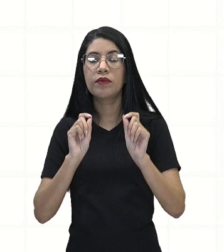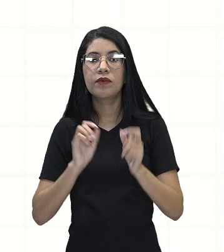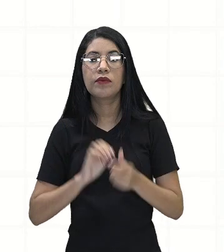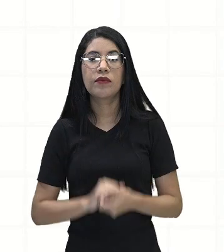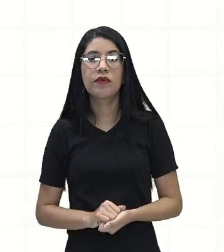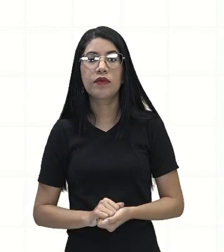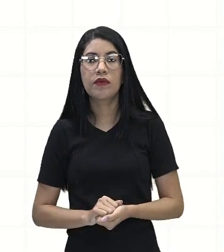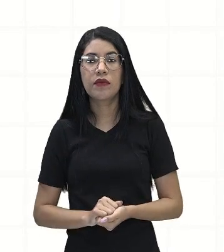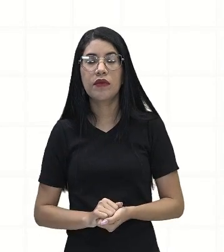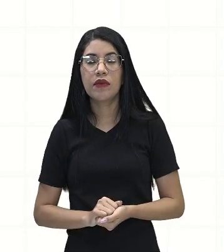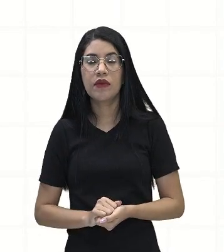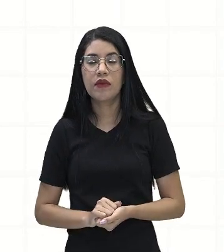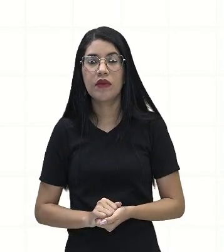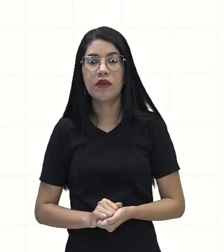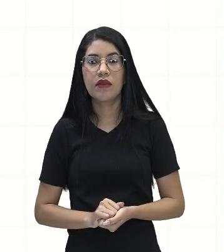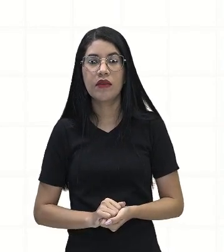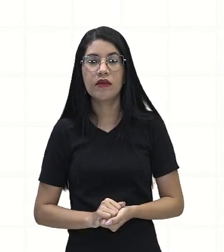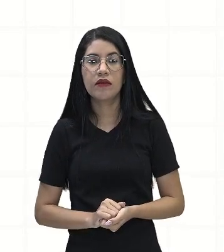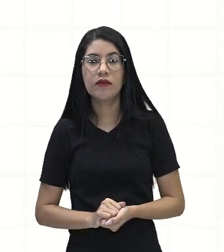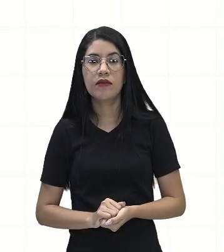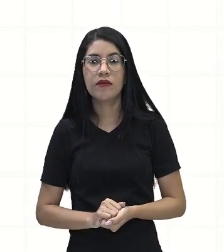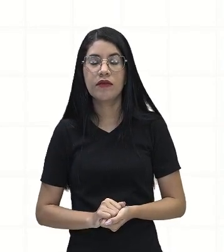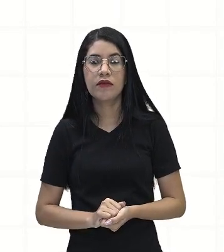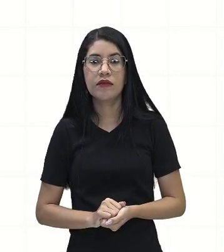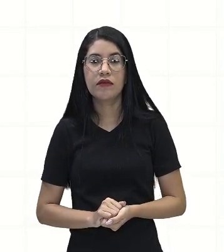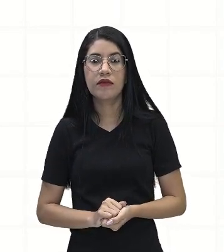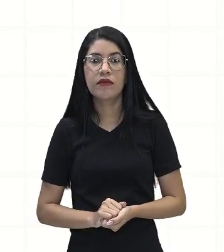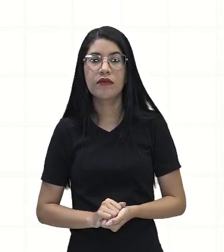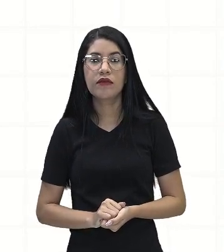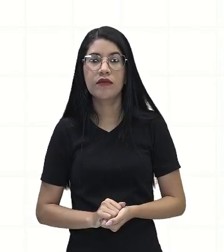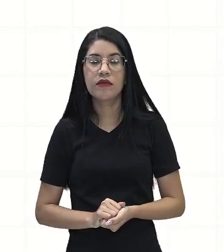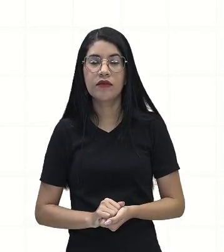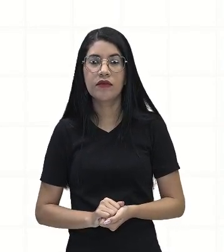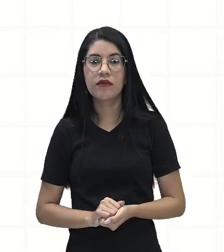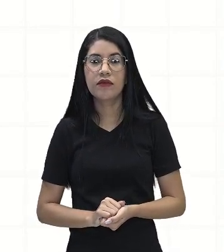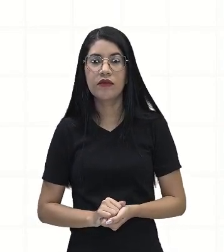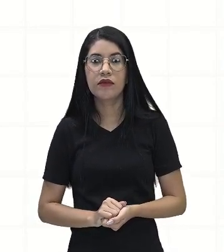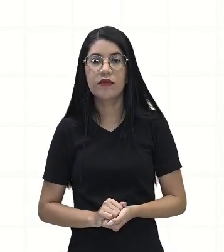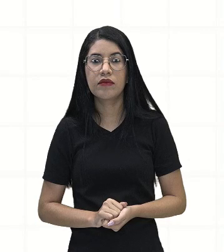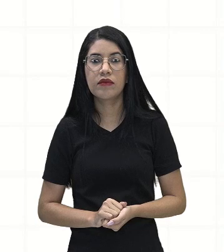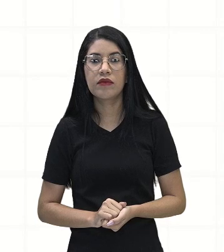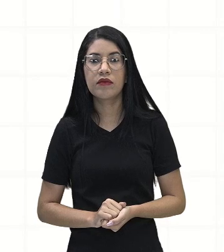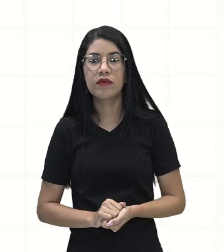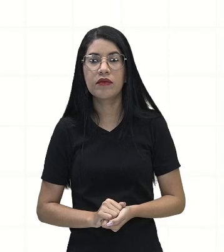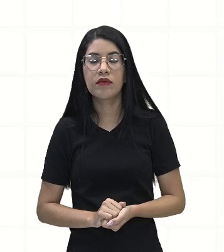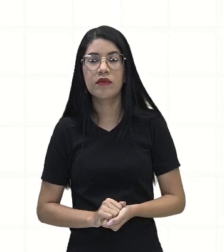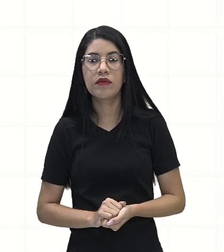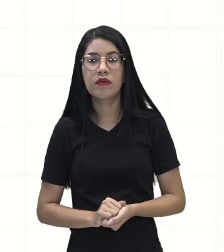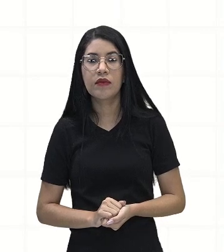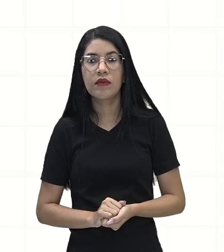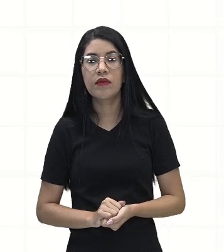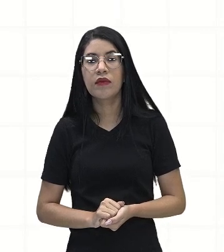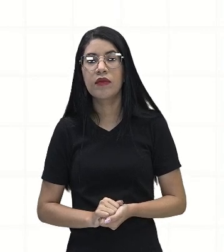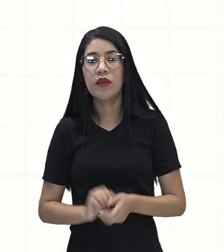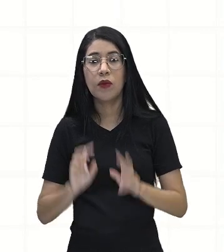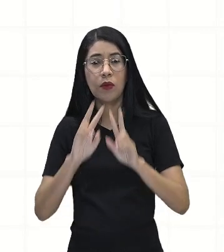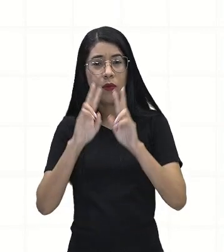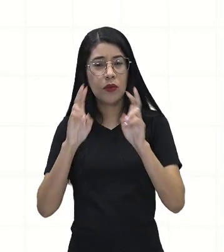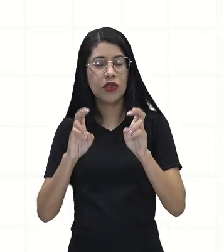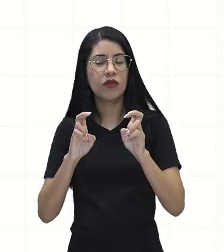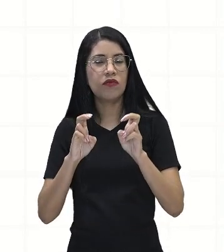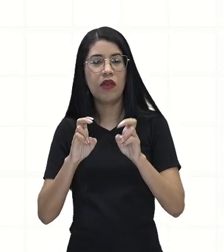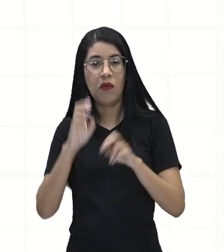A gente vai destacar aqui novamente, né, o título desse gráfico, para que fique bem fixado para